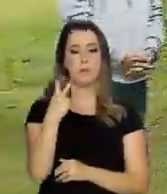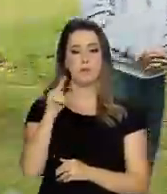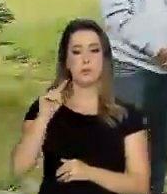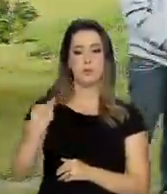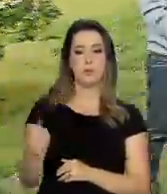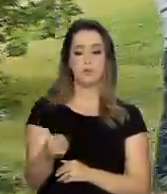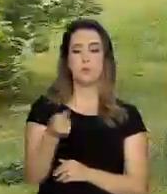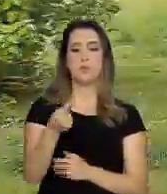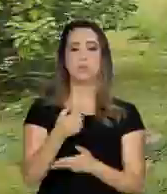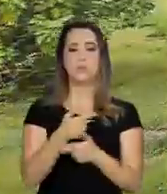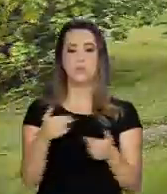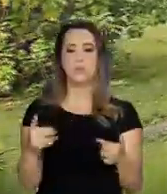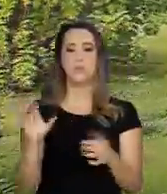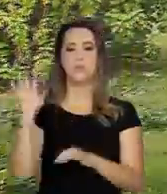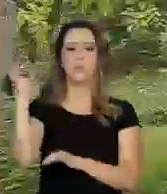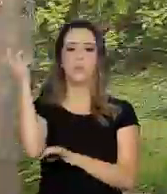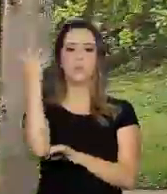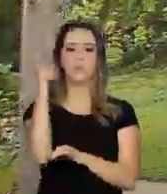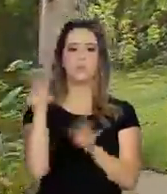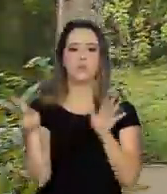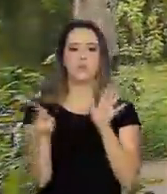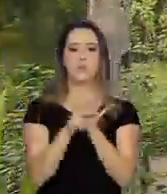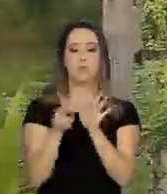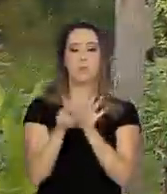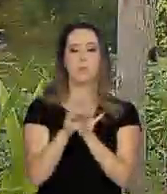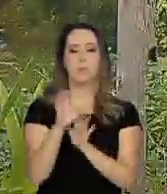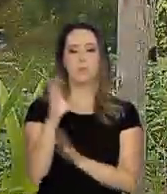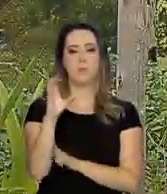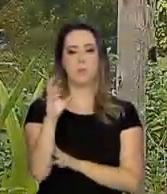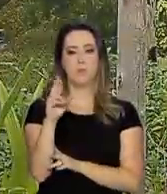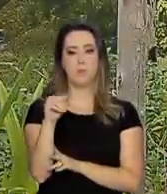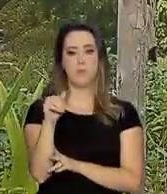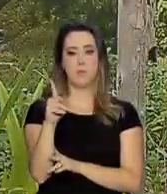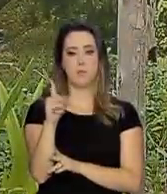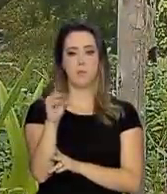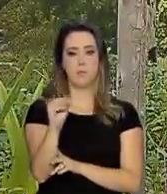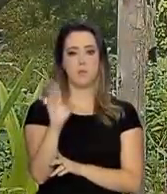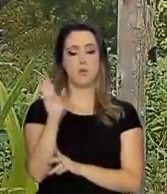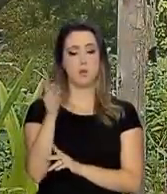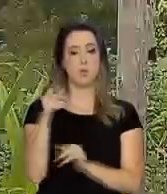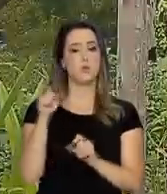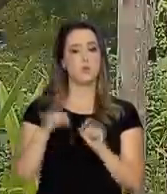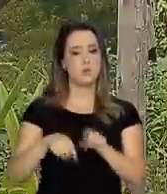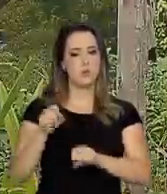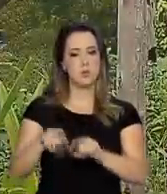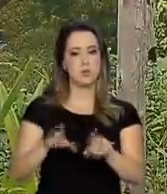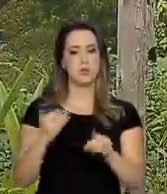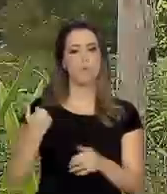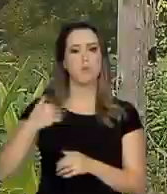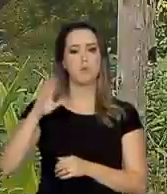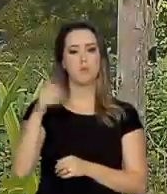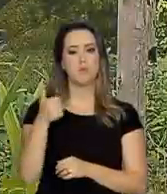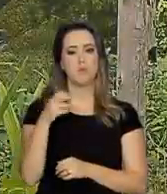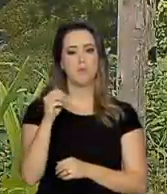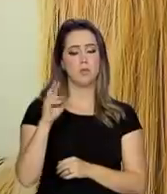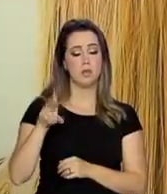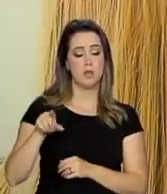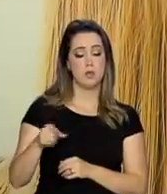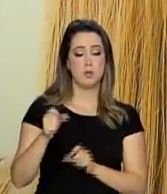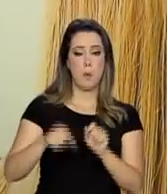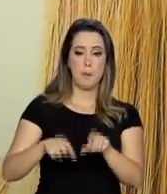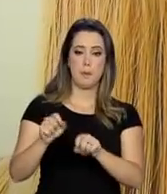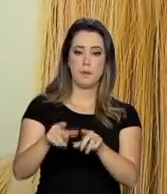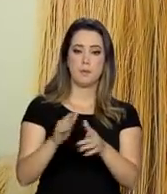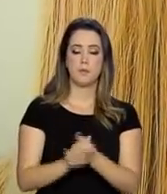mil mudas de plantas típicas do Cerrado e 1.500 delas plantadas. Só este ano foram 150 mudas. O